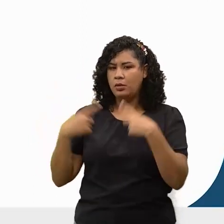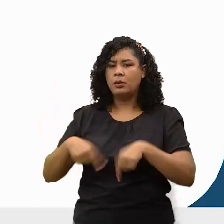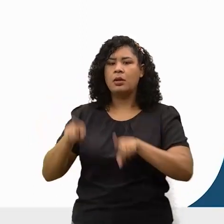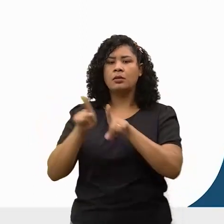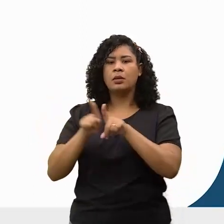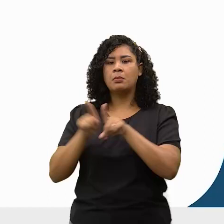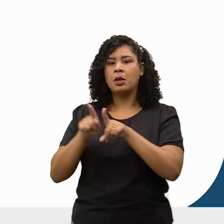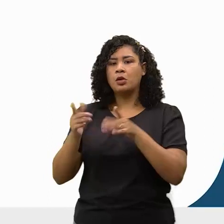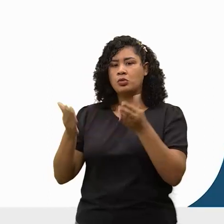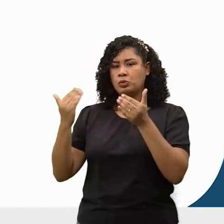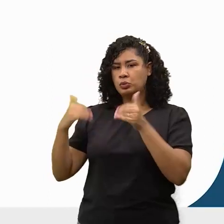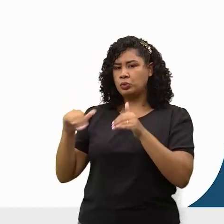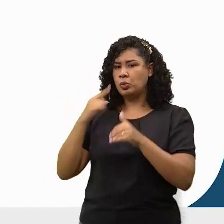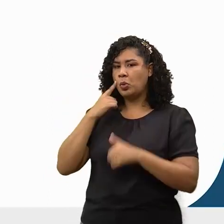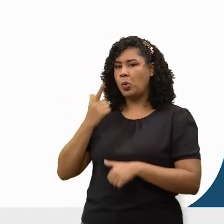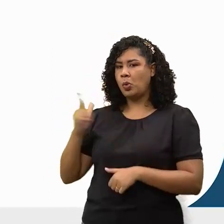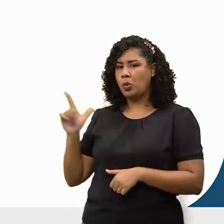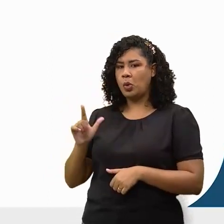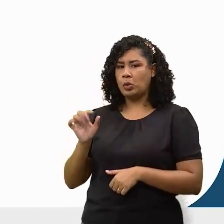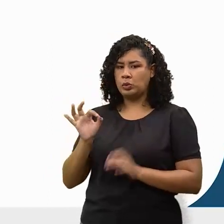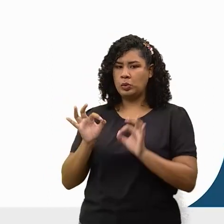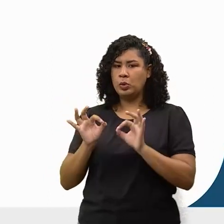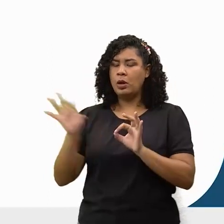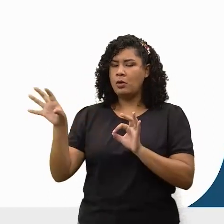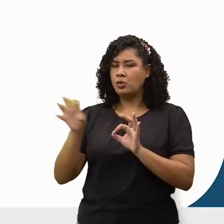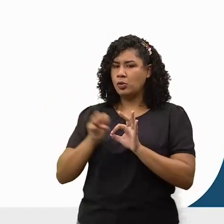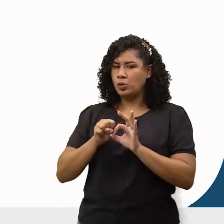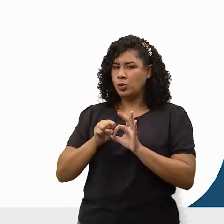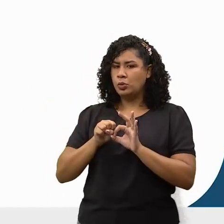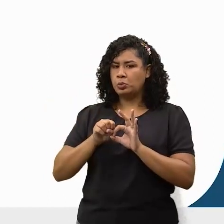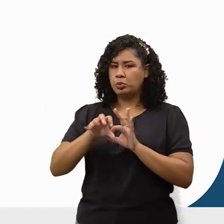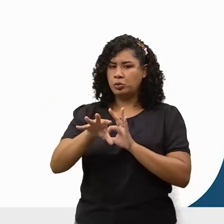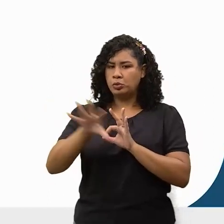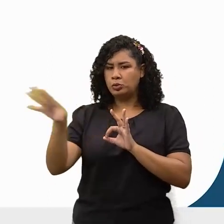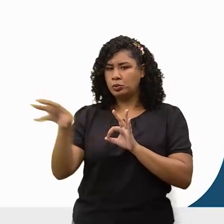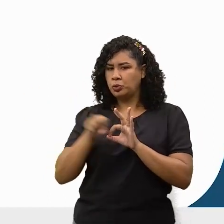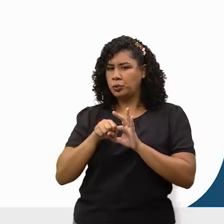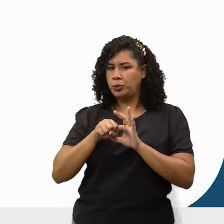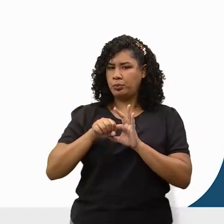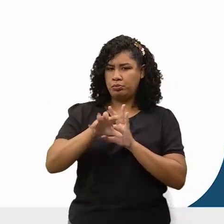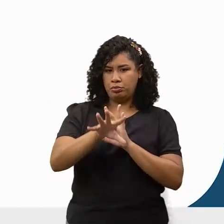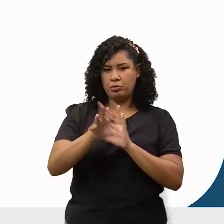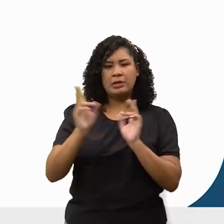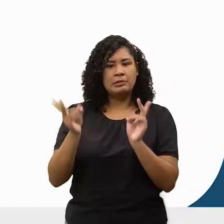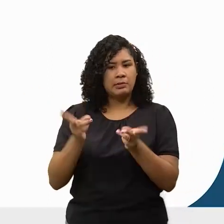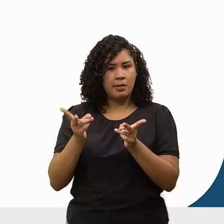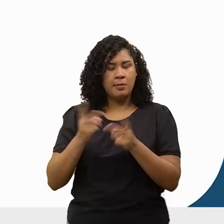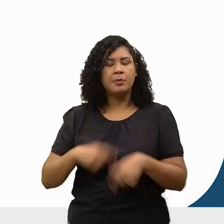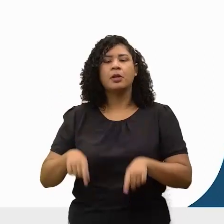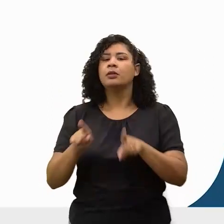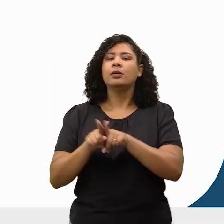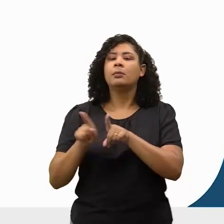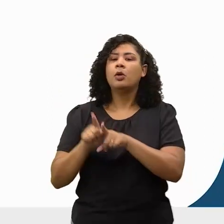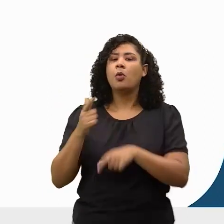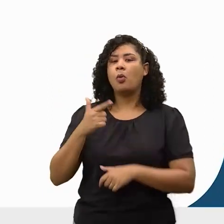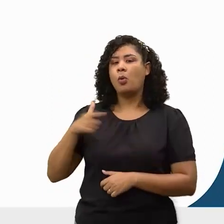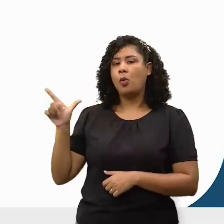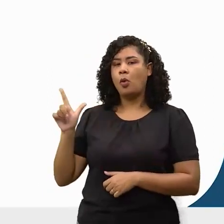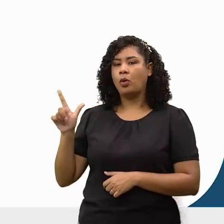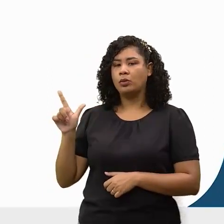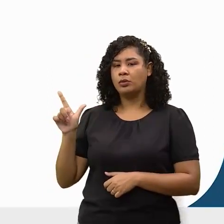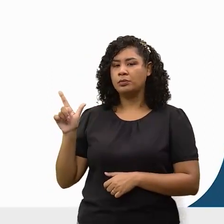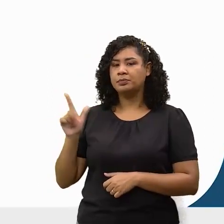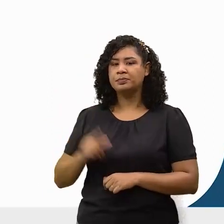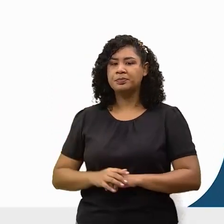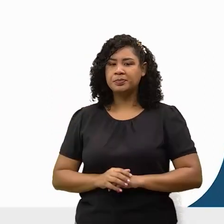costuma armazenar e secretar substâncias. Os lisossomos, por exemplo, eles costumam o quê?